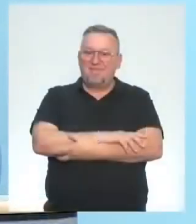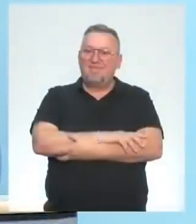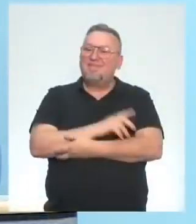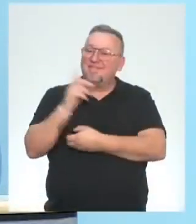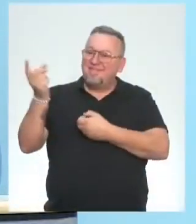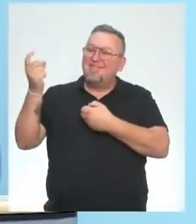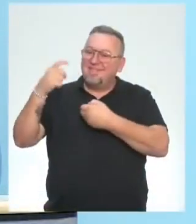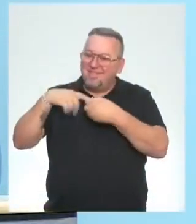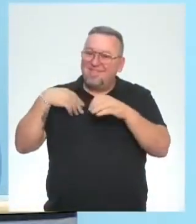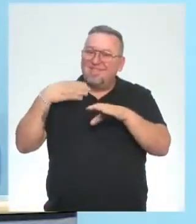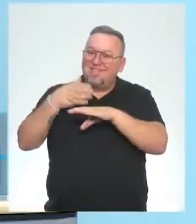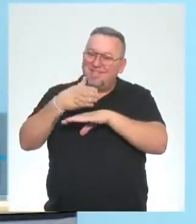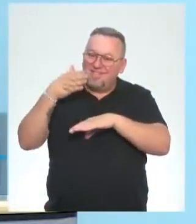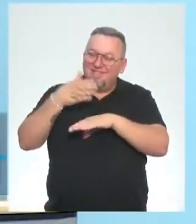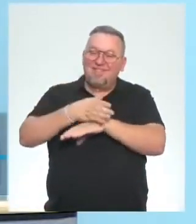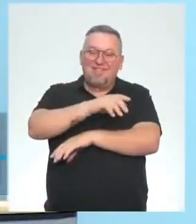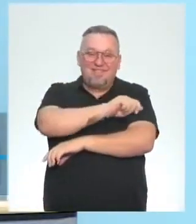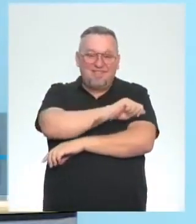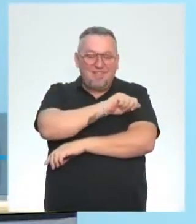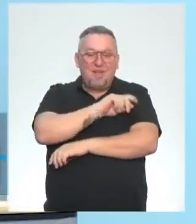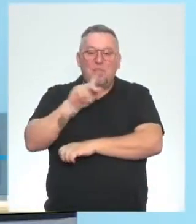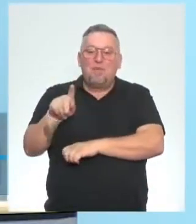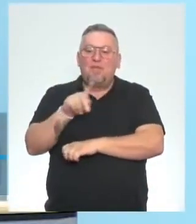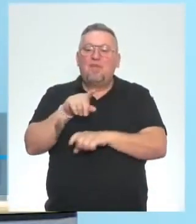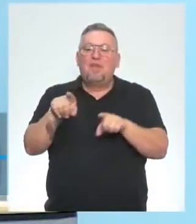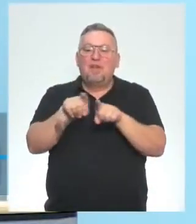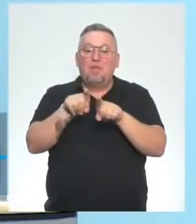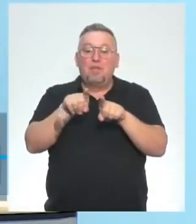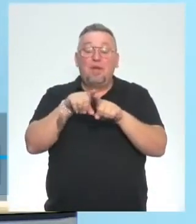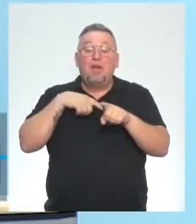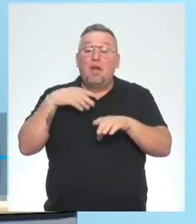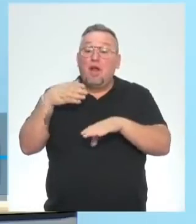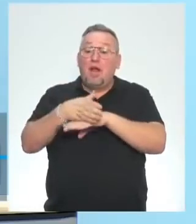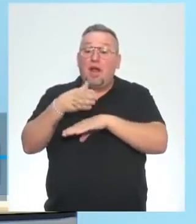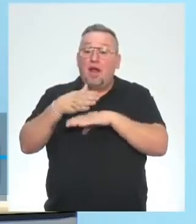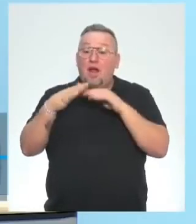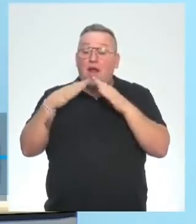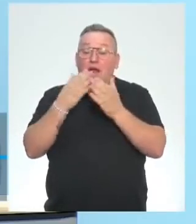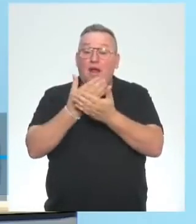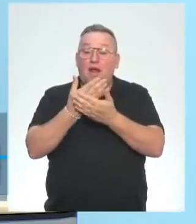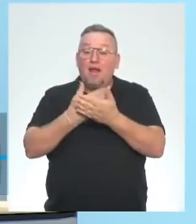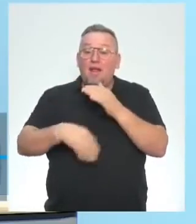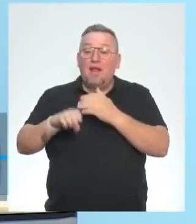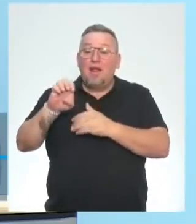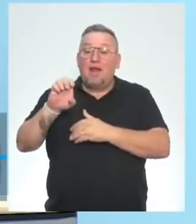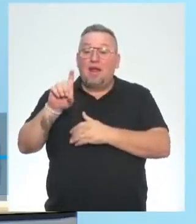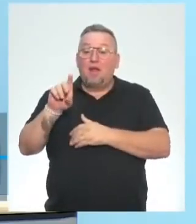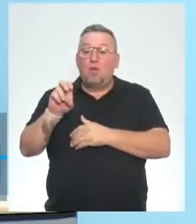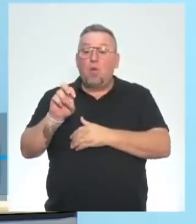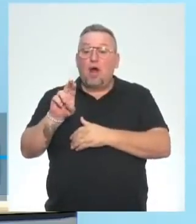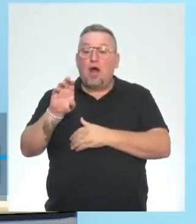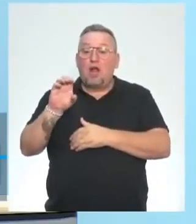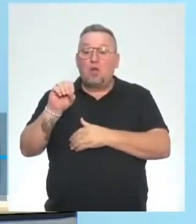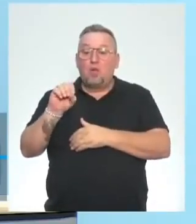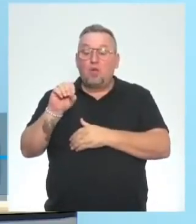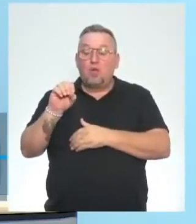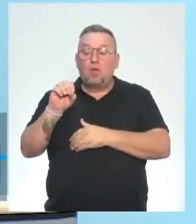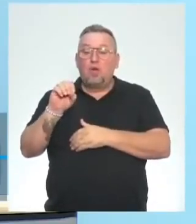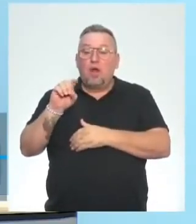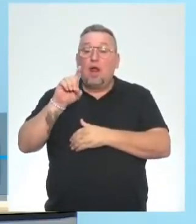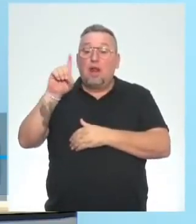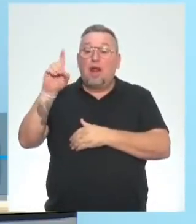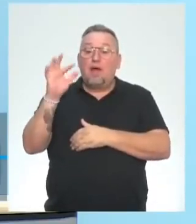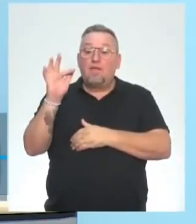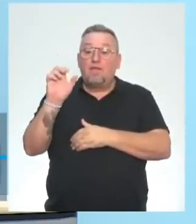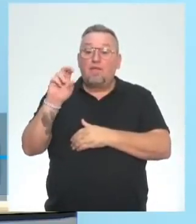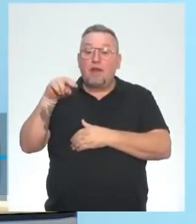Voltamos aí com a participação dos estudantes e professores. Tivemos aí a participação da Escola Eduardo Souza Porto, lá de Fernão. O Marcos